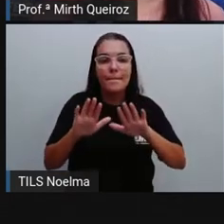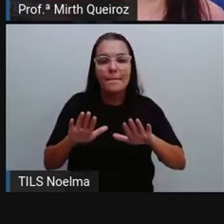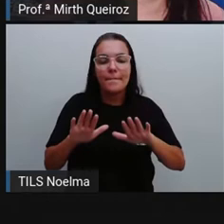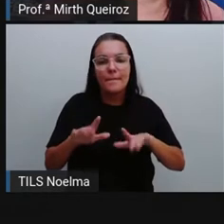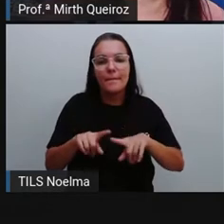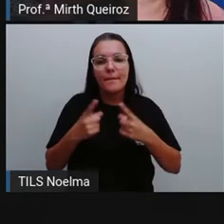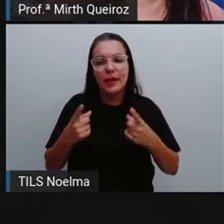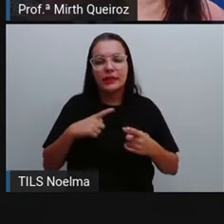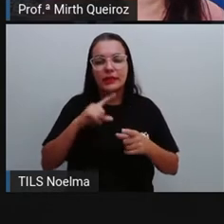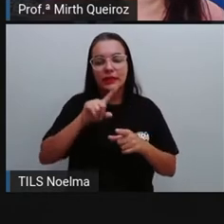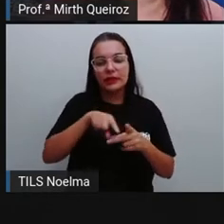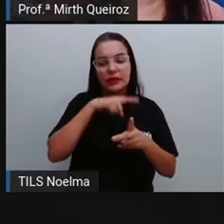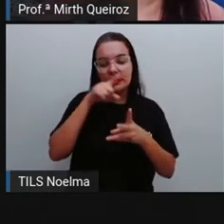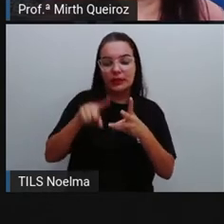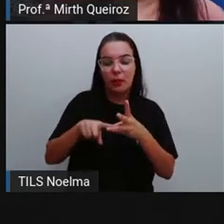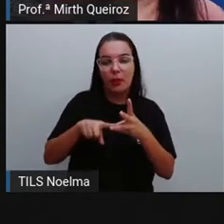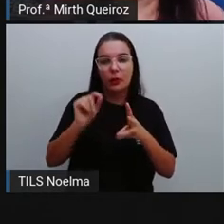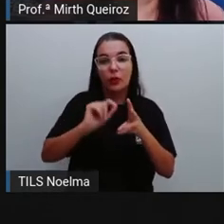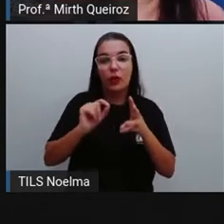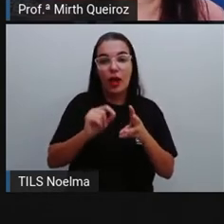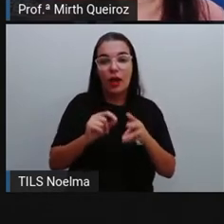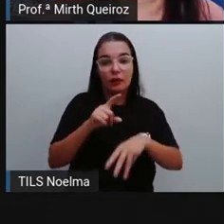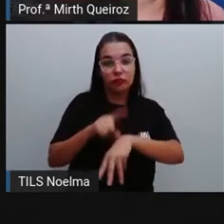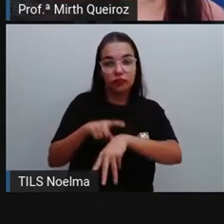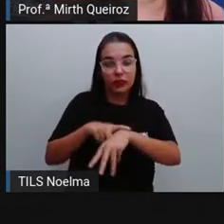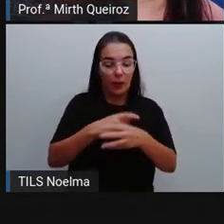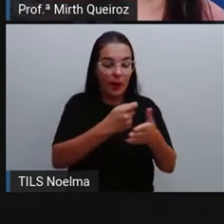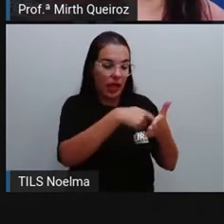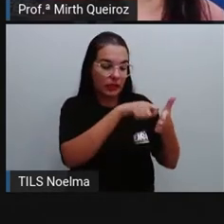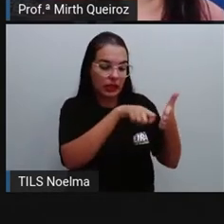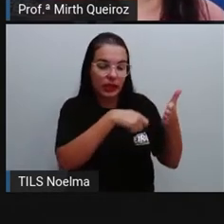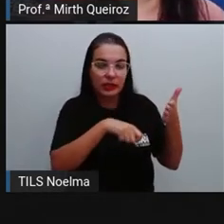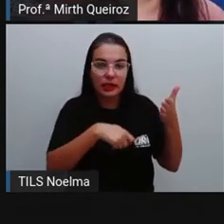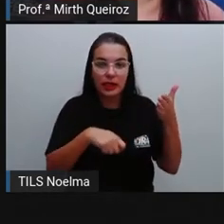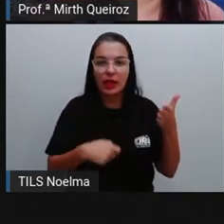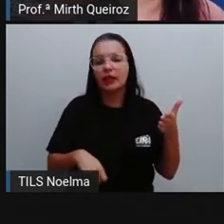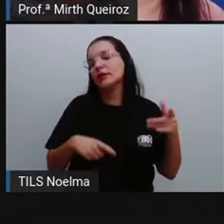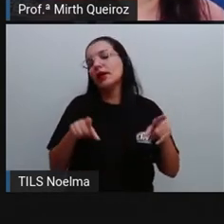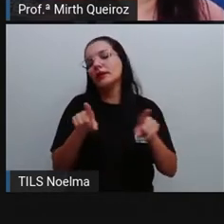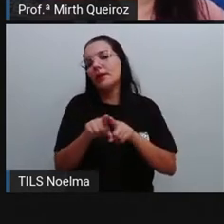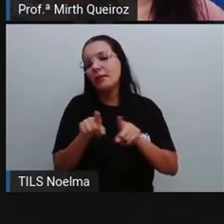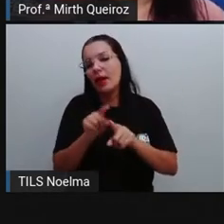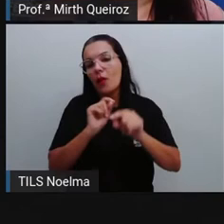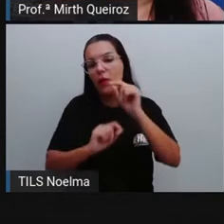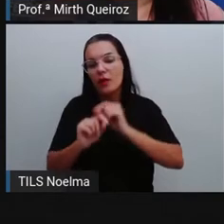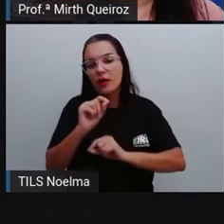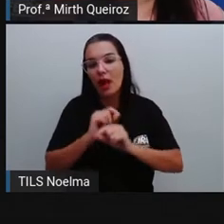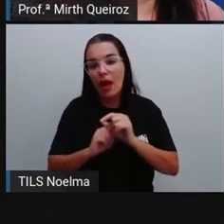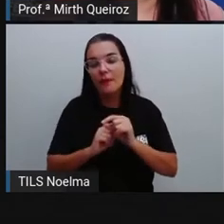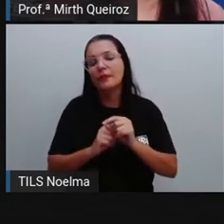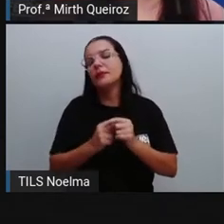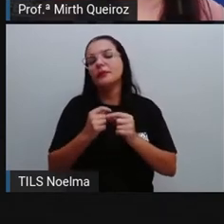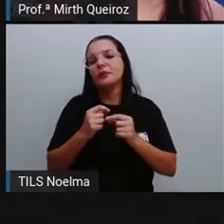Posteriormente, veio aí a era da escrita, com a descoberta da escrita. Passamos por uma era da imprensa,